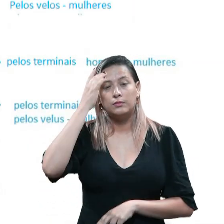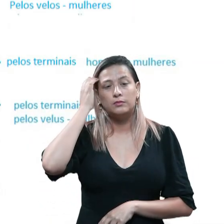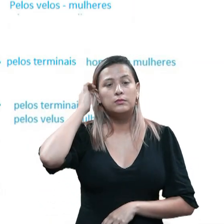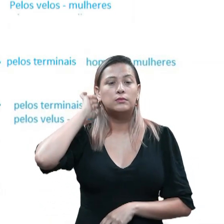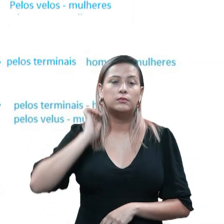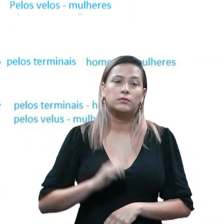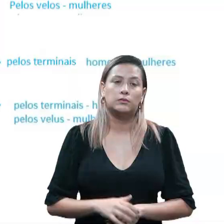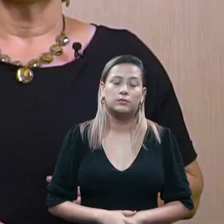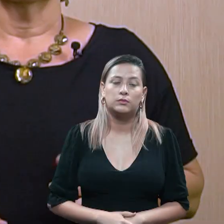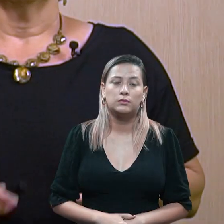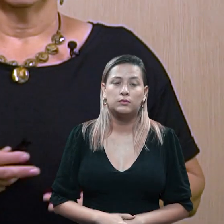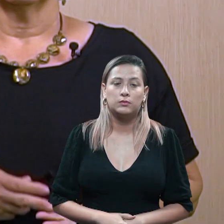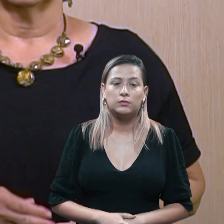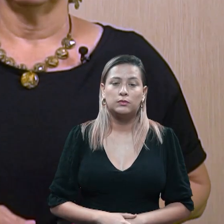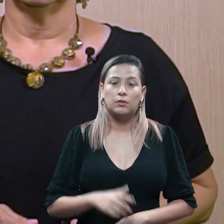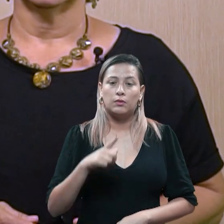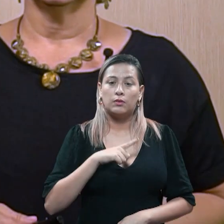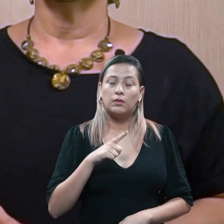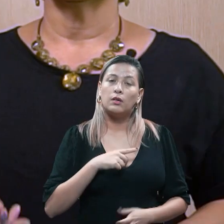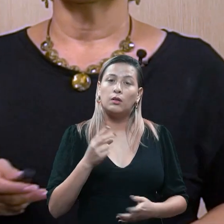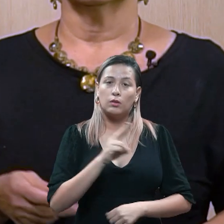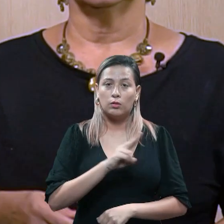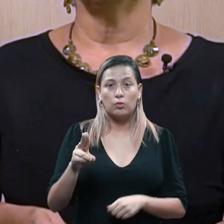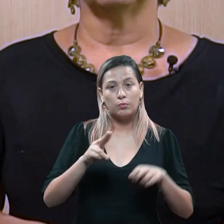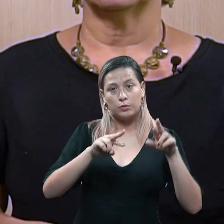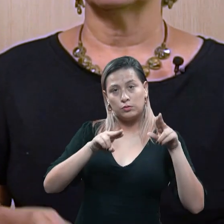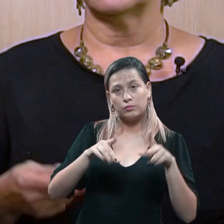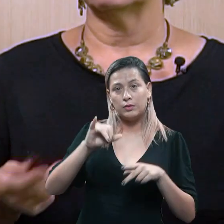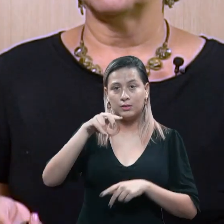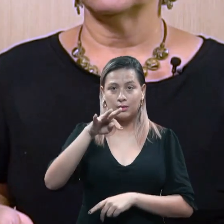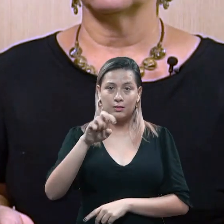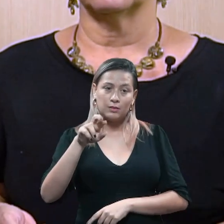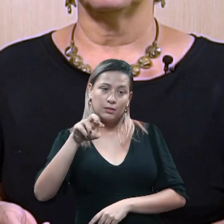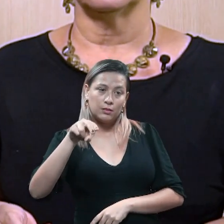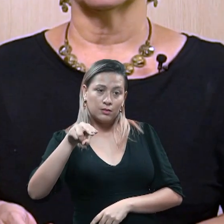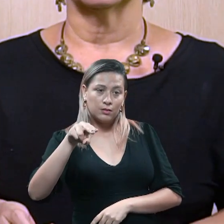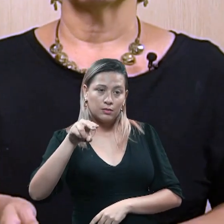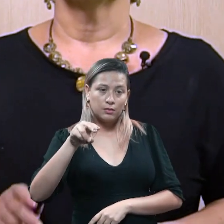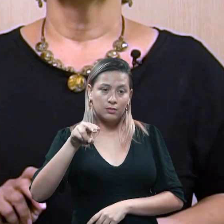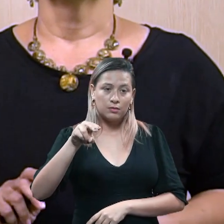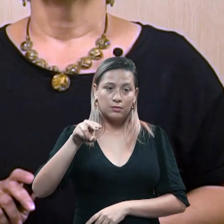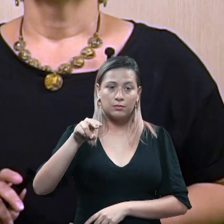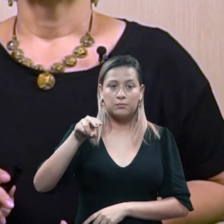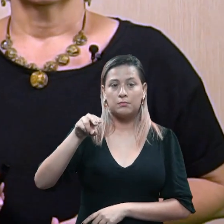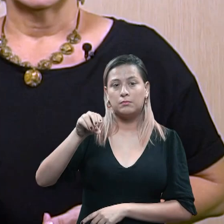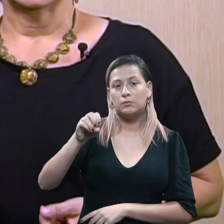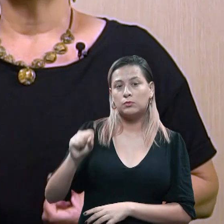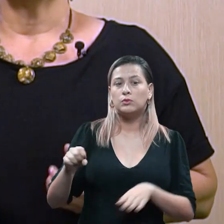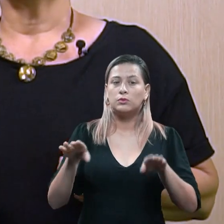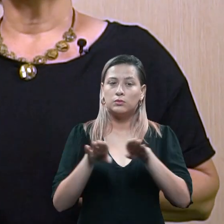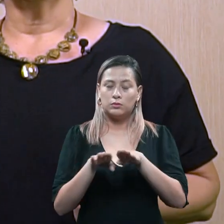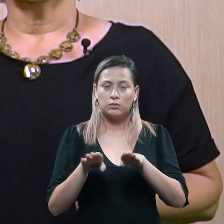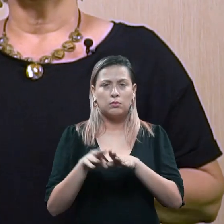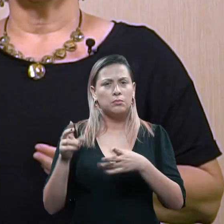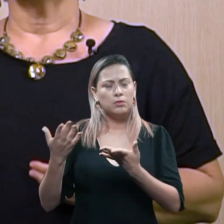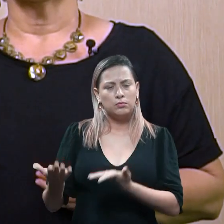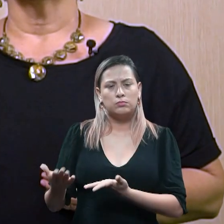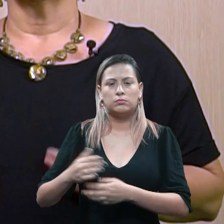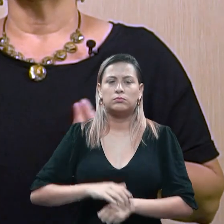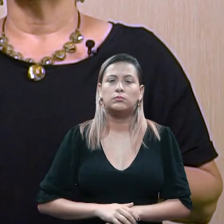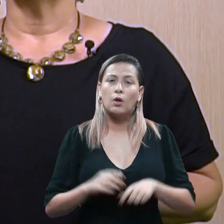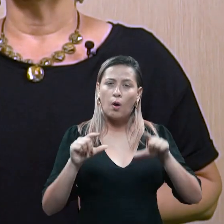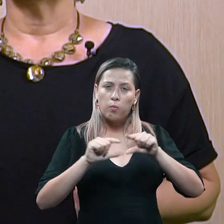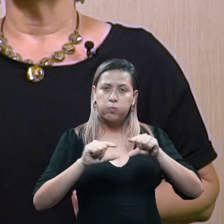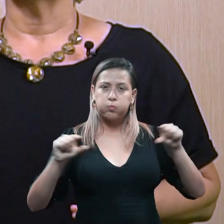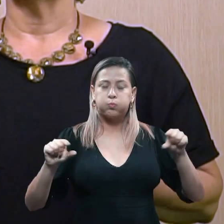recebem nomes diferentes, pelos terminais e velos, respectivamente. A espessura e o padrão